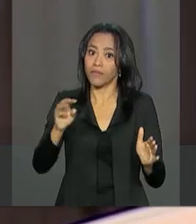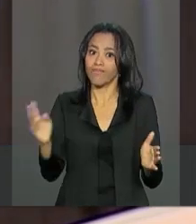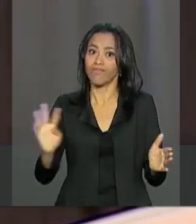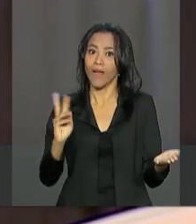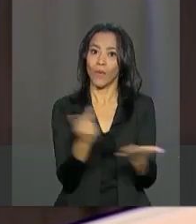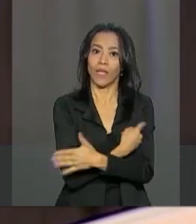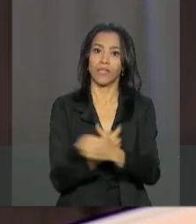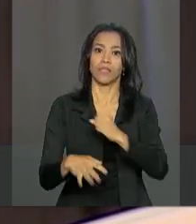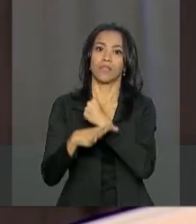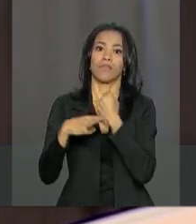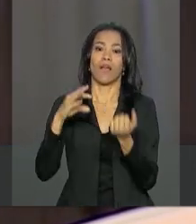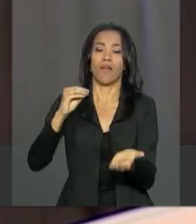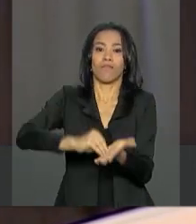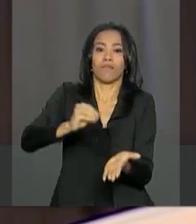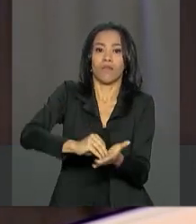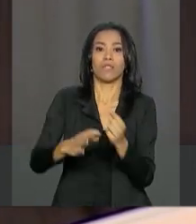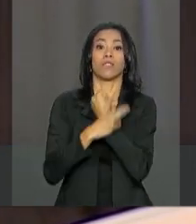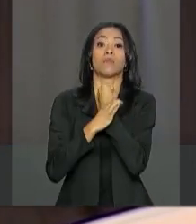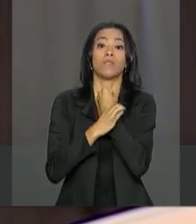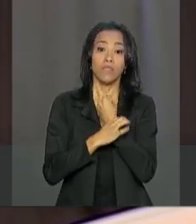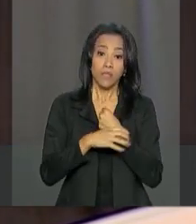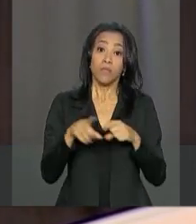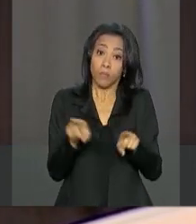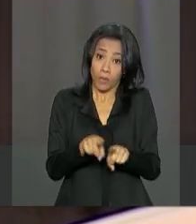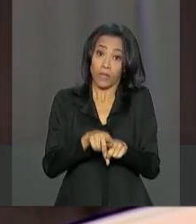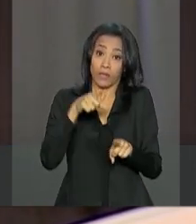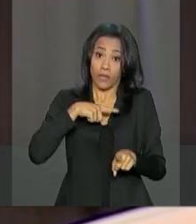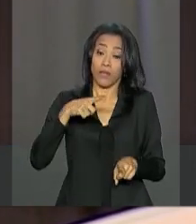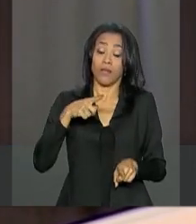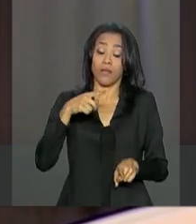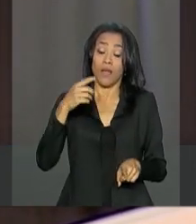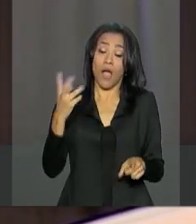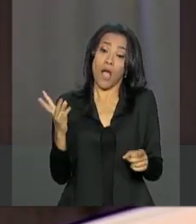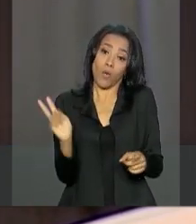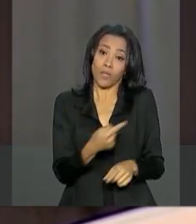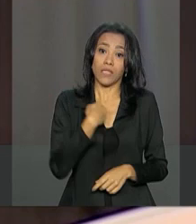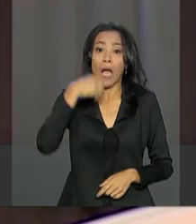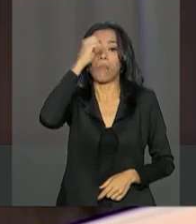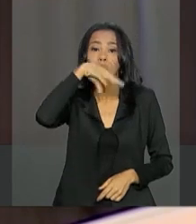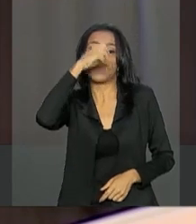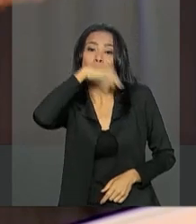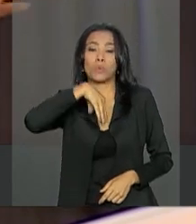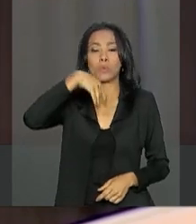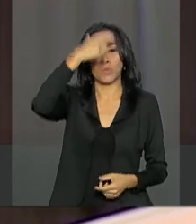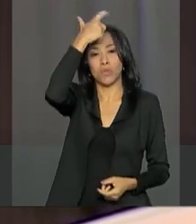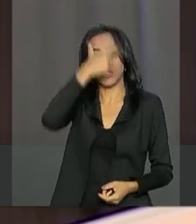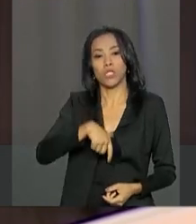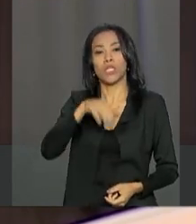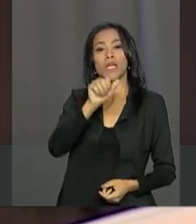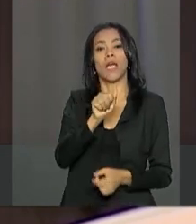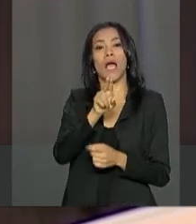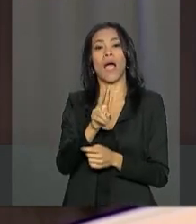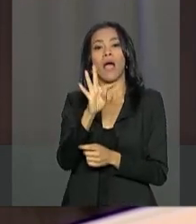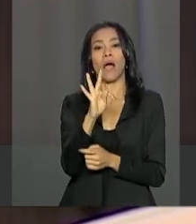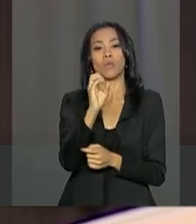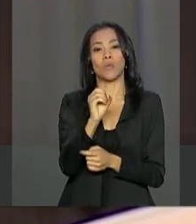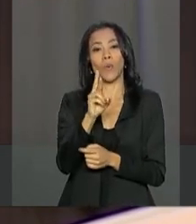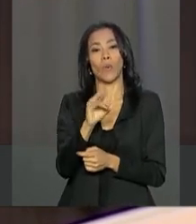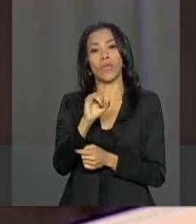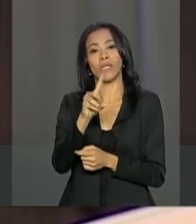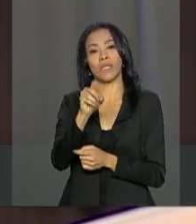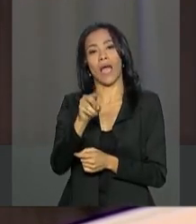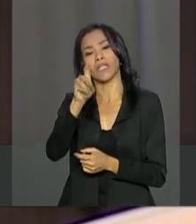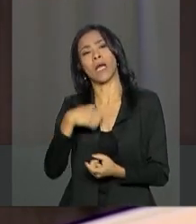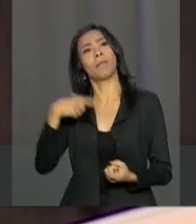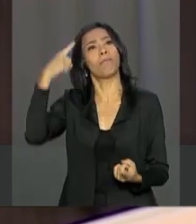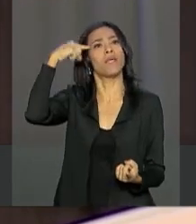muito em abuso de autoridade, ao fundamento de que a autoridade é o presidente da República, ou é o presidente do Supremo Tribunal Federal, ou da Câmara,